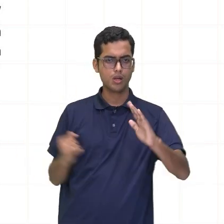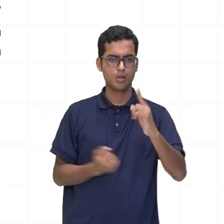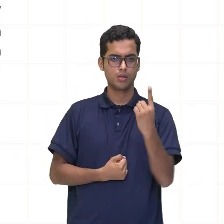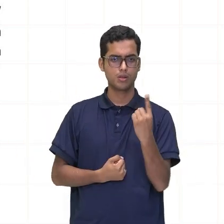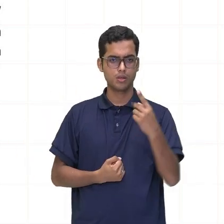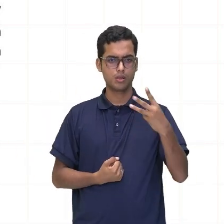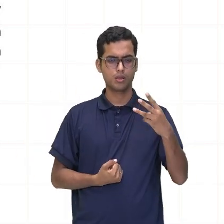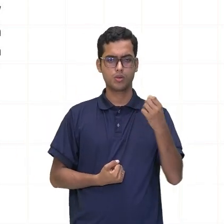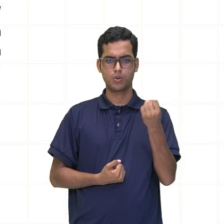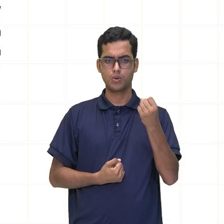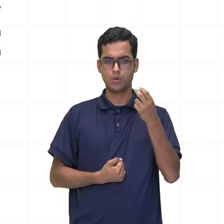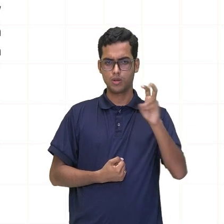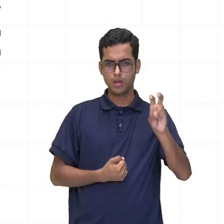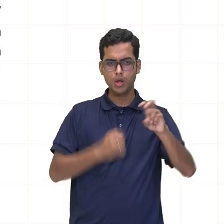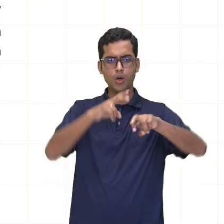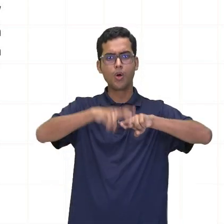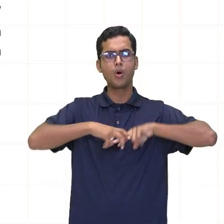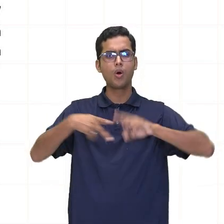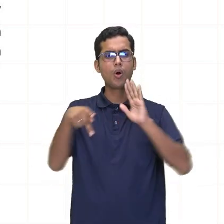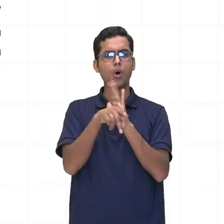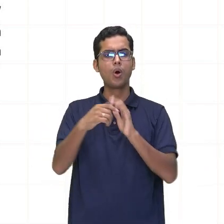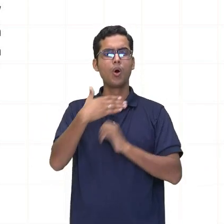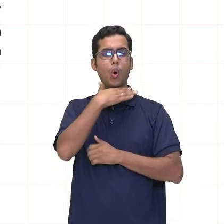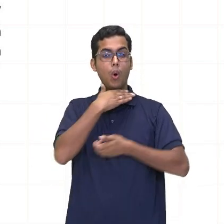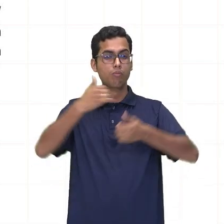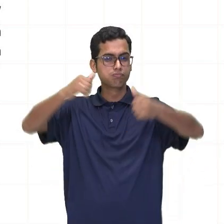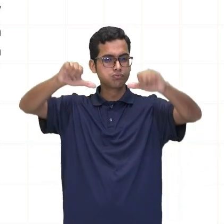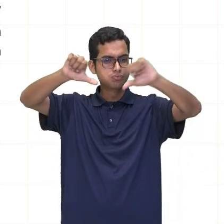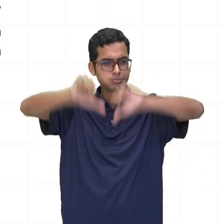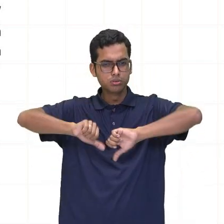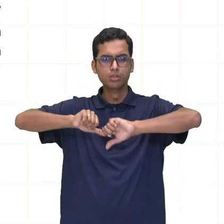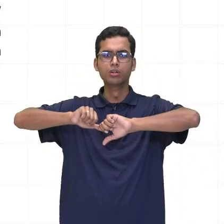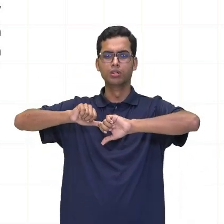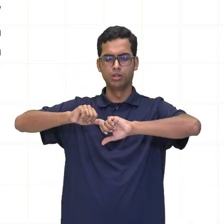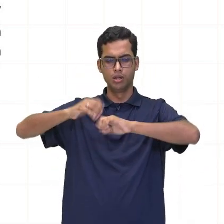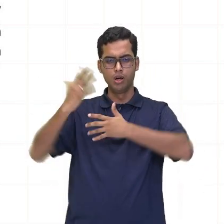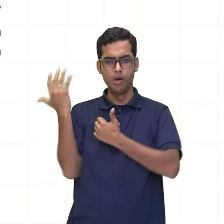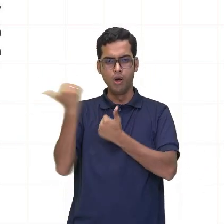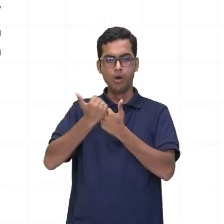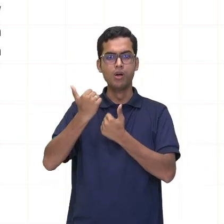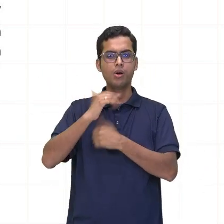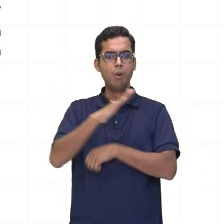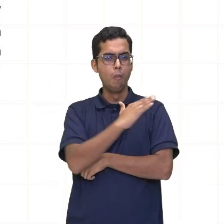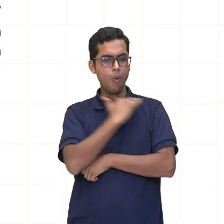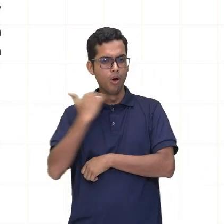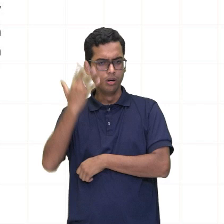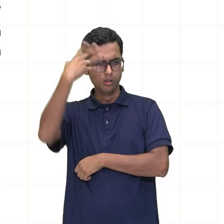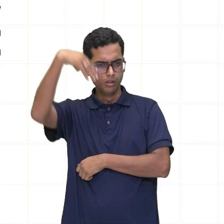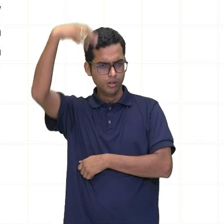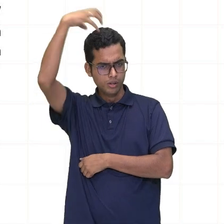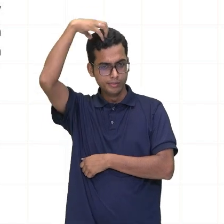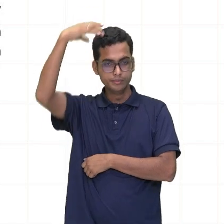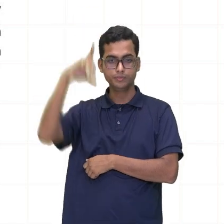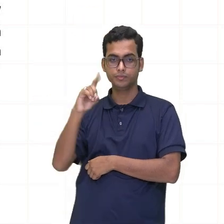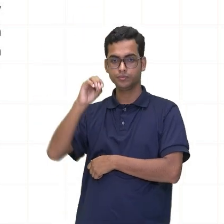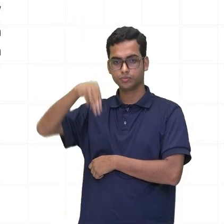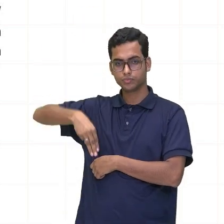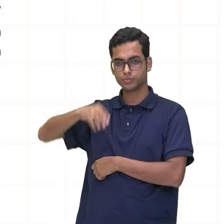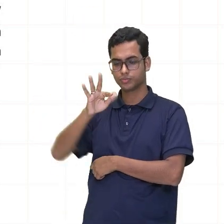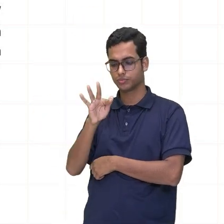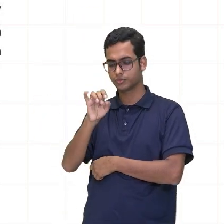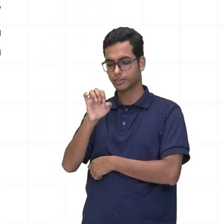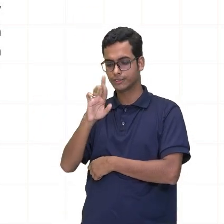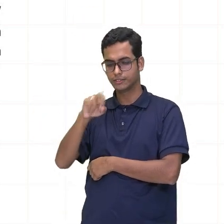1385, por conta de uma crise sucessória. Com a morte do rei português Dom Fernando,